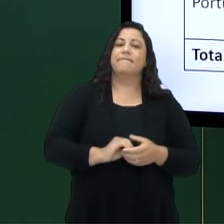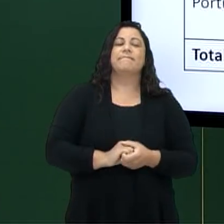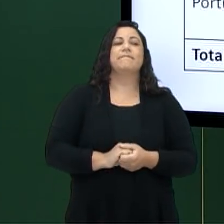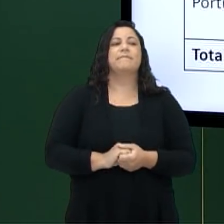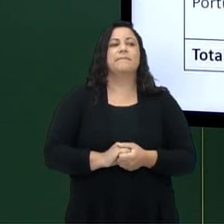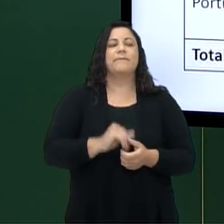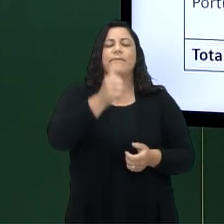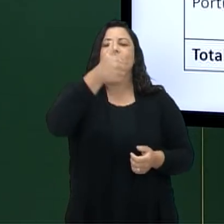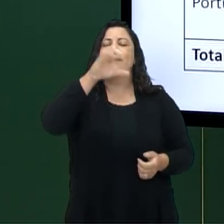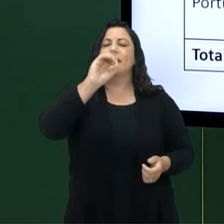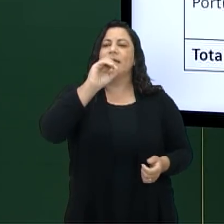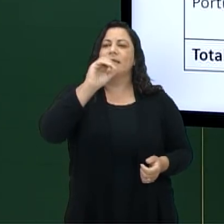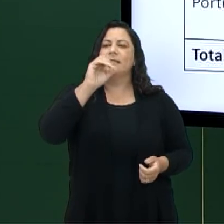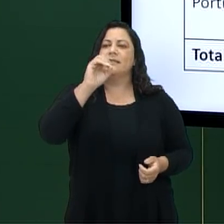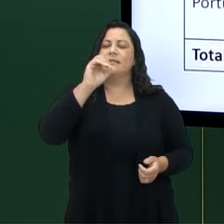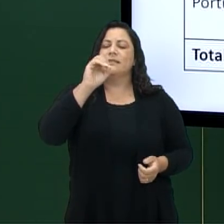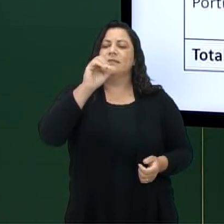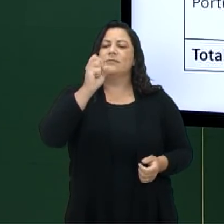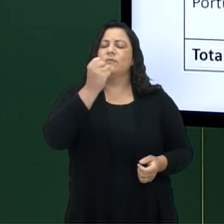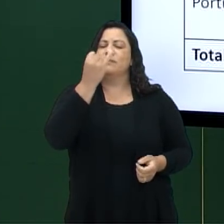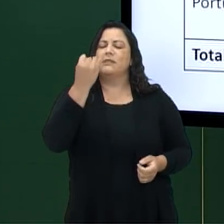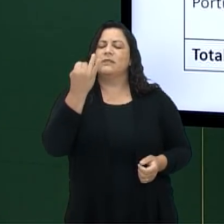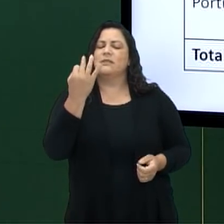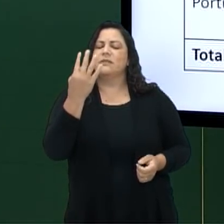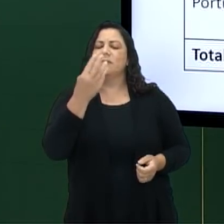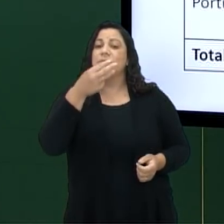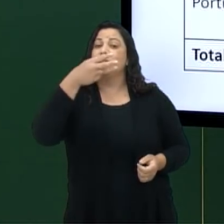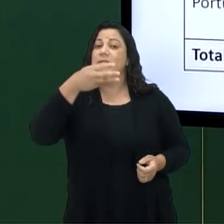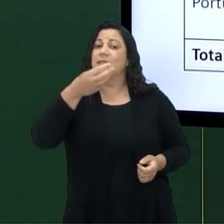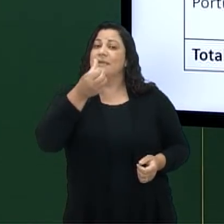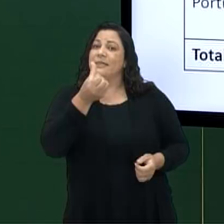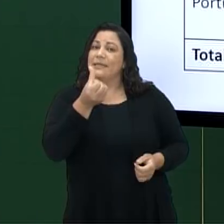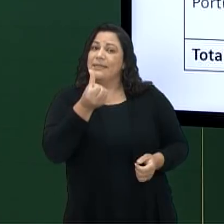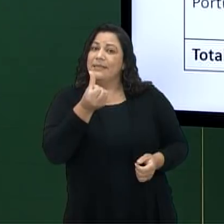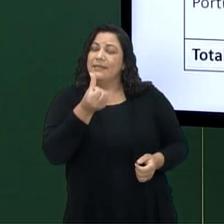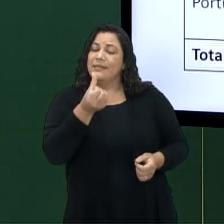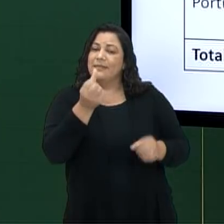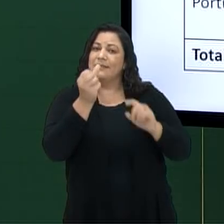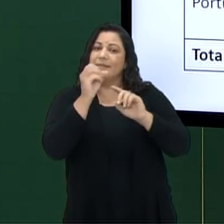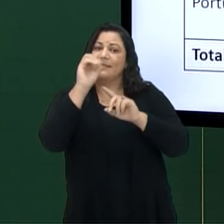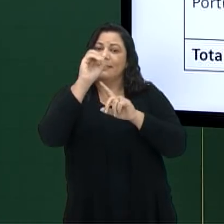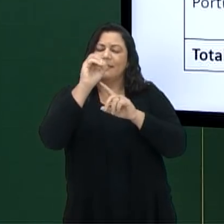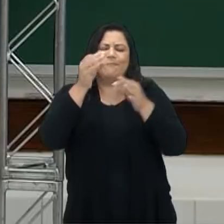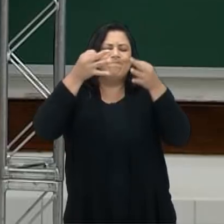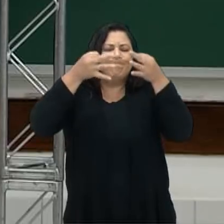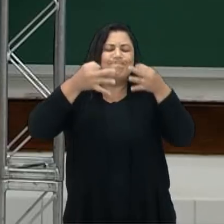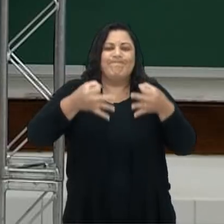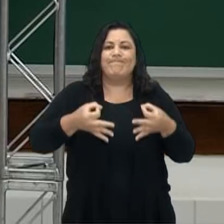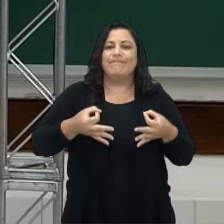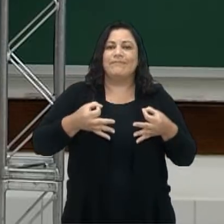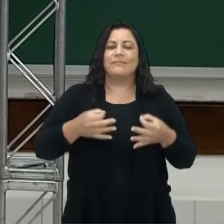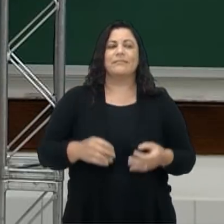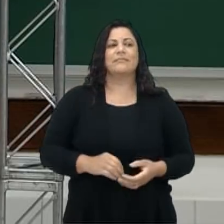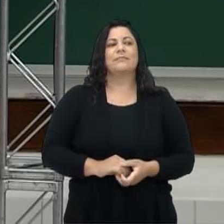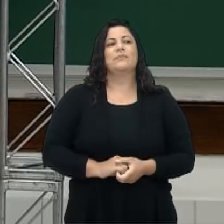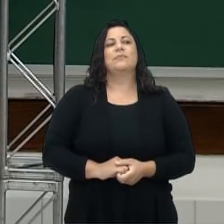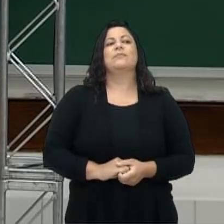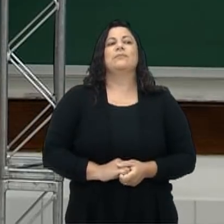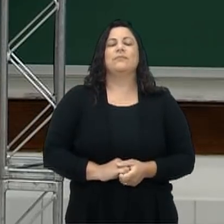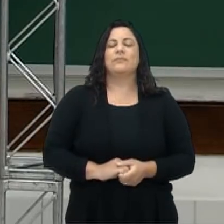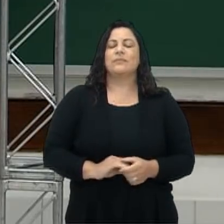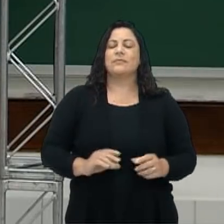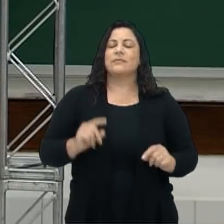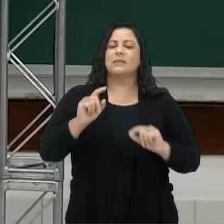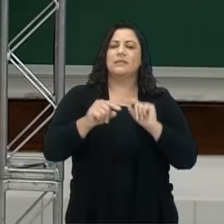20, 35, 30, 35, 36. Então, deu bem certinho, tá? Verifica qual foi o último, 36